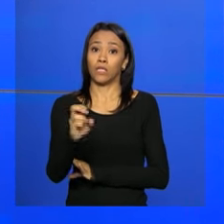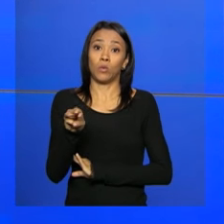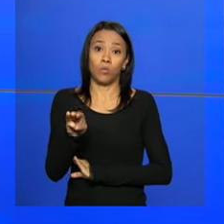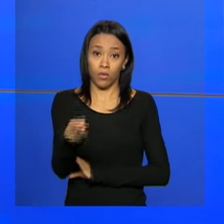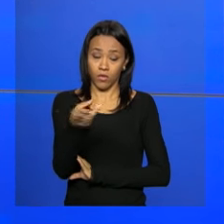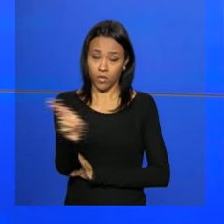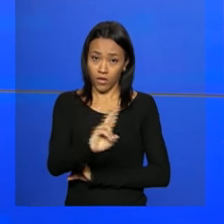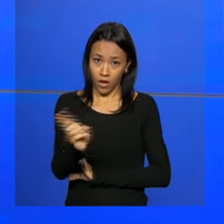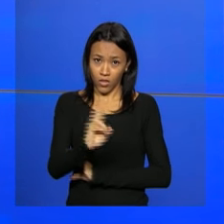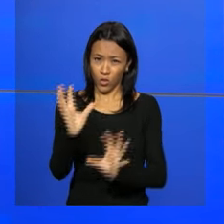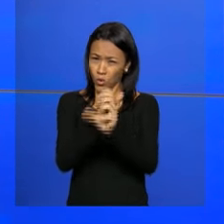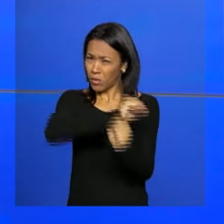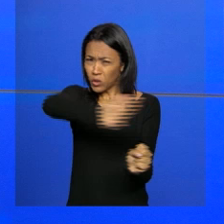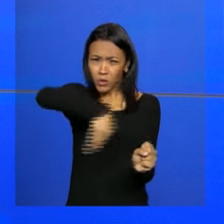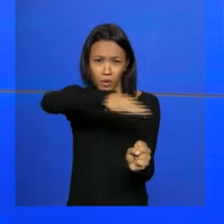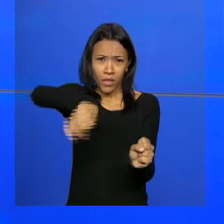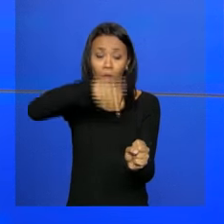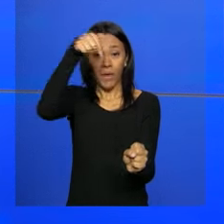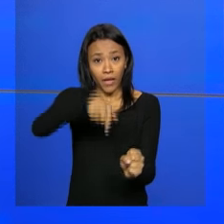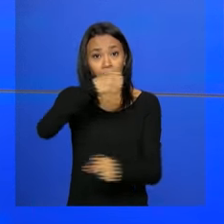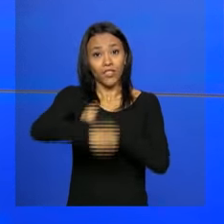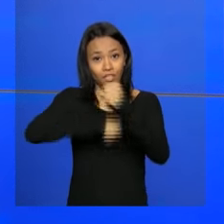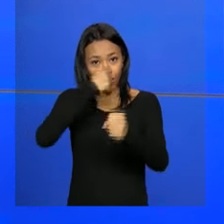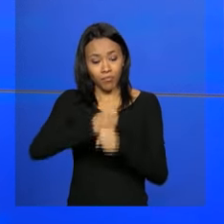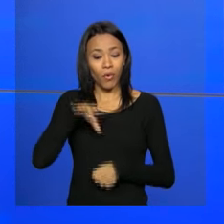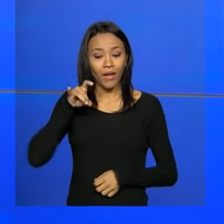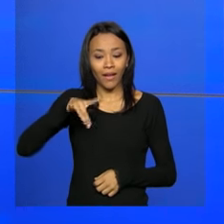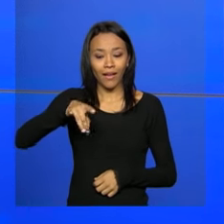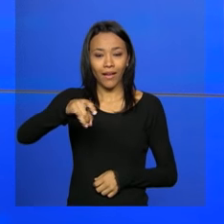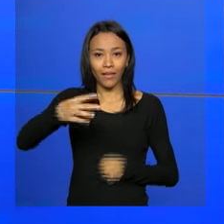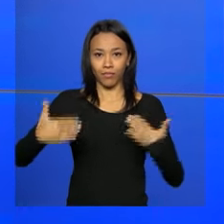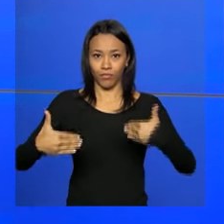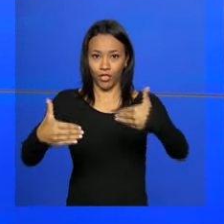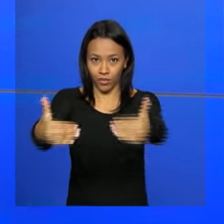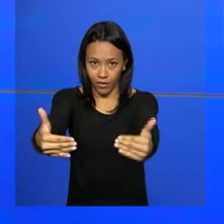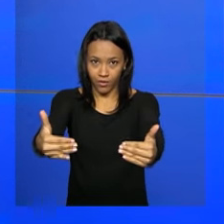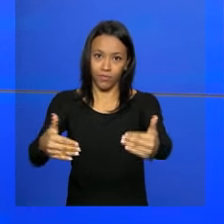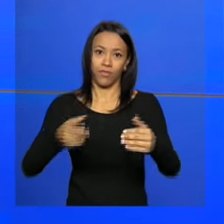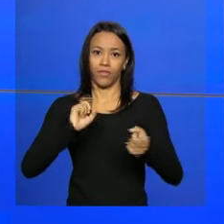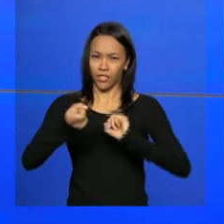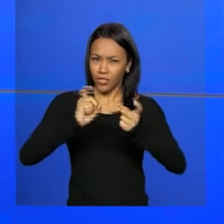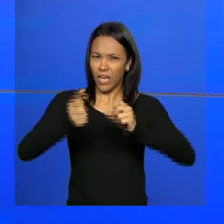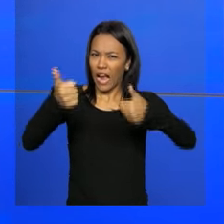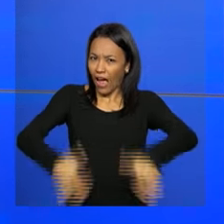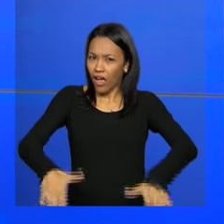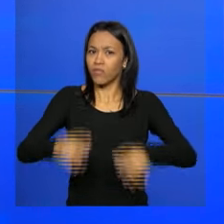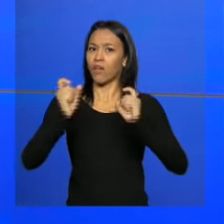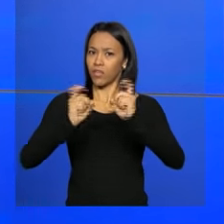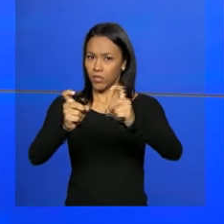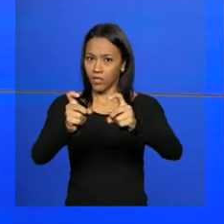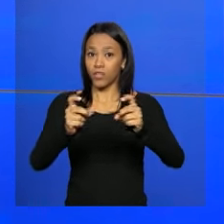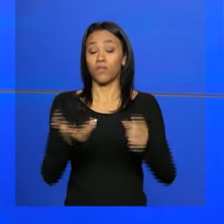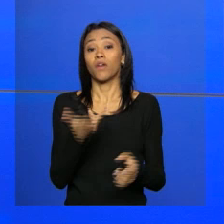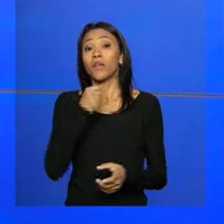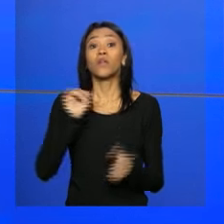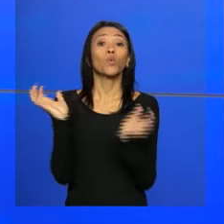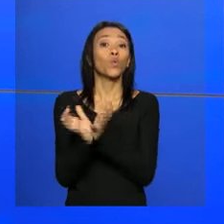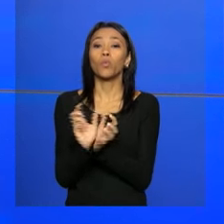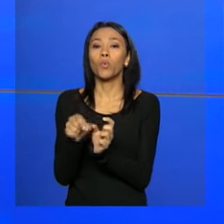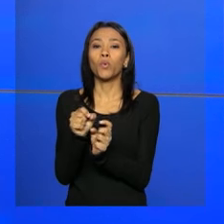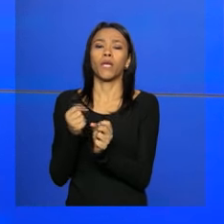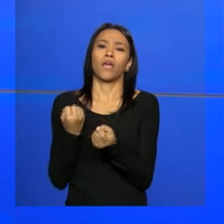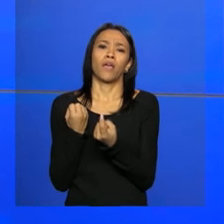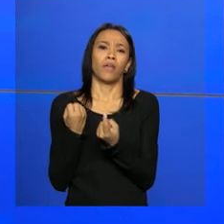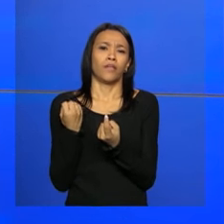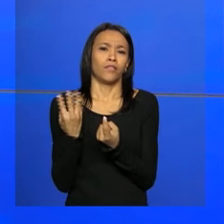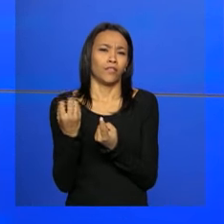o valor total a ser empenhado este ano pelos ministérios com despesas administrativas. Estão neste grupo os gastos com